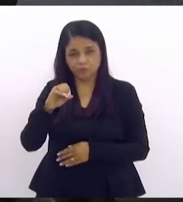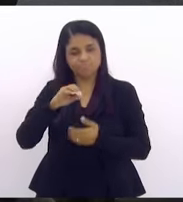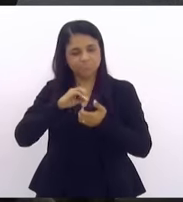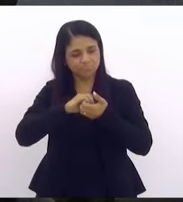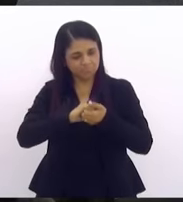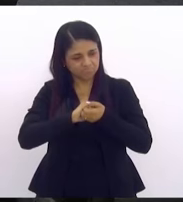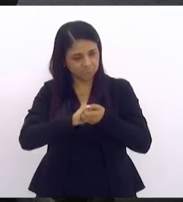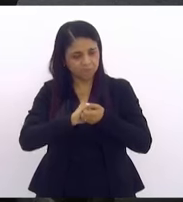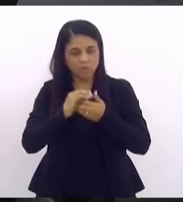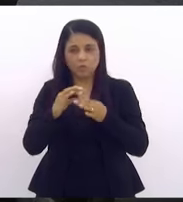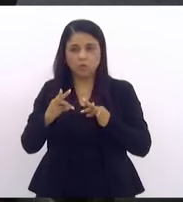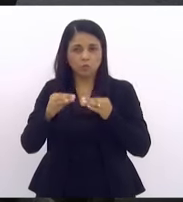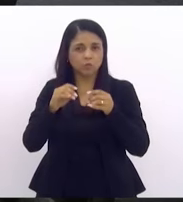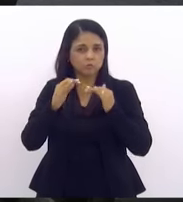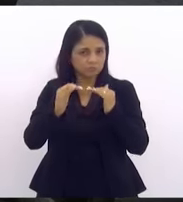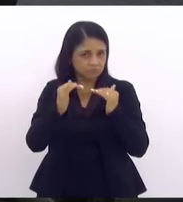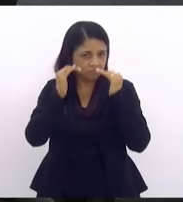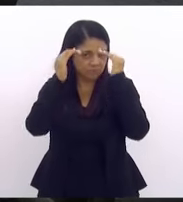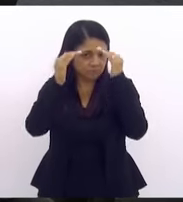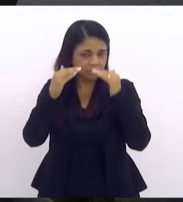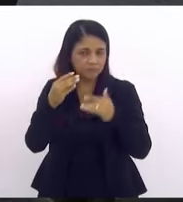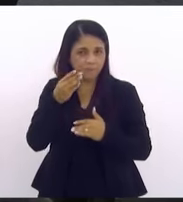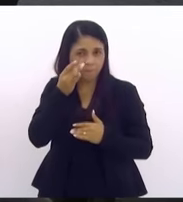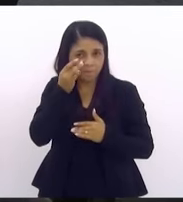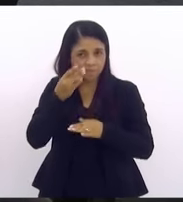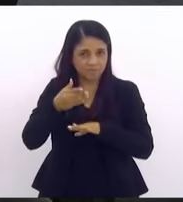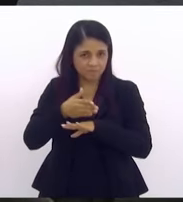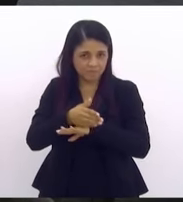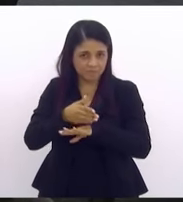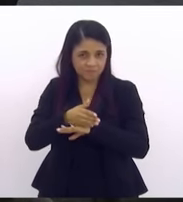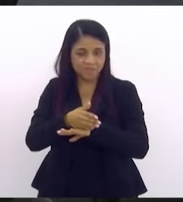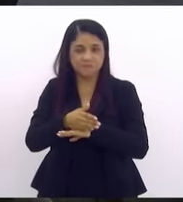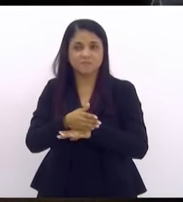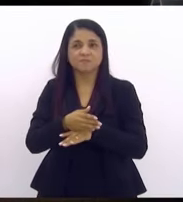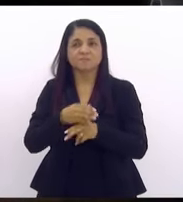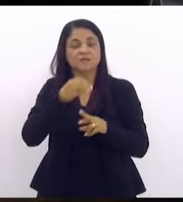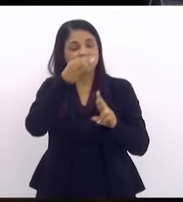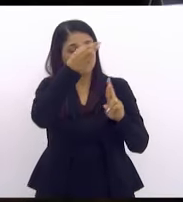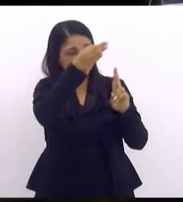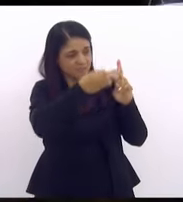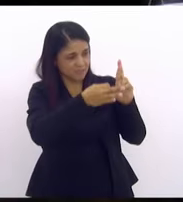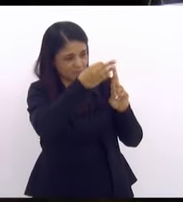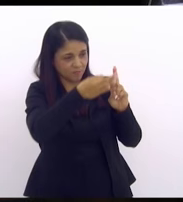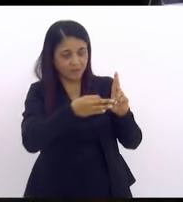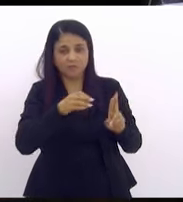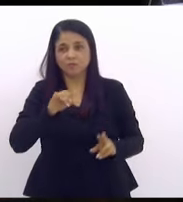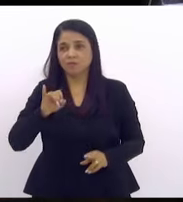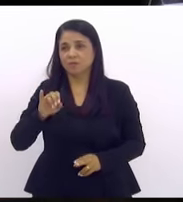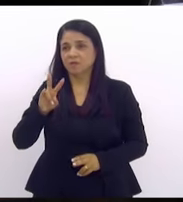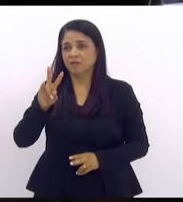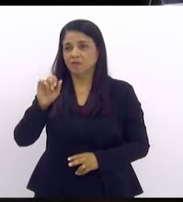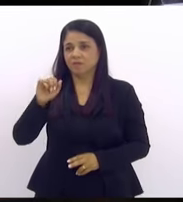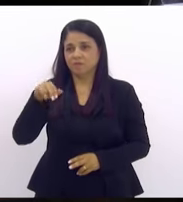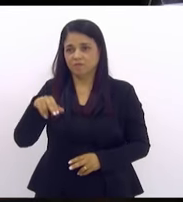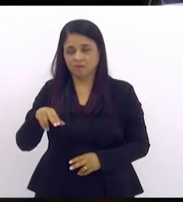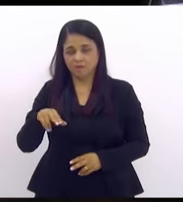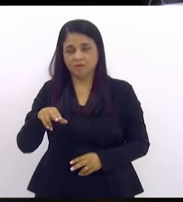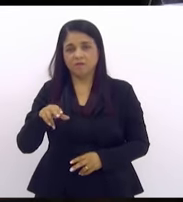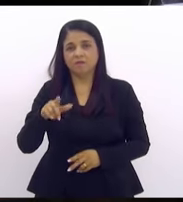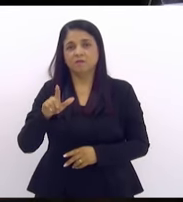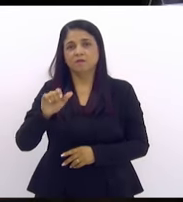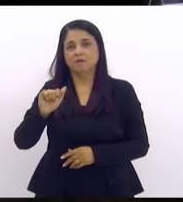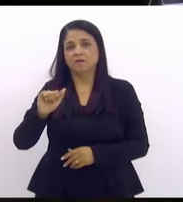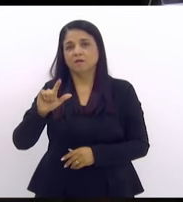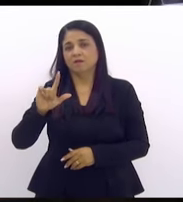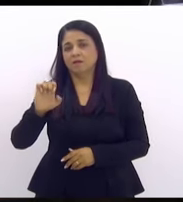autoridades presentes Excelentíssimo Senhor Desembargador Ivan alemão homenageado por quem